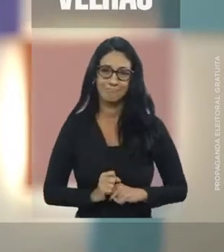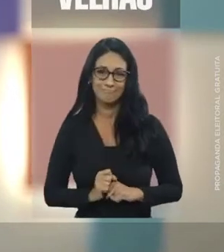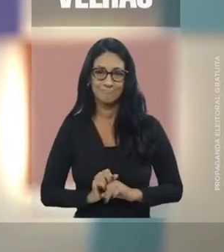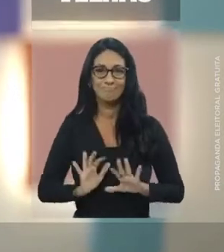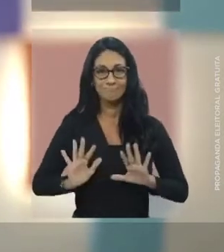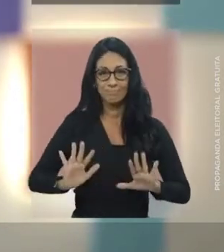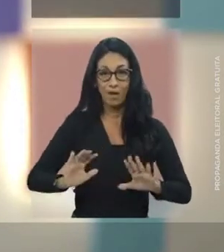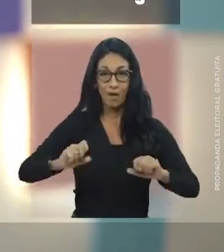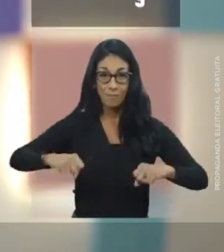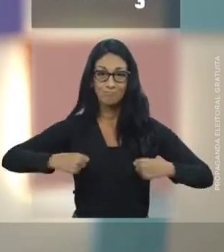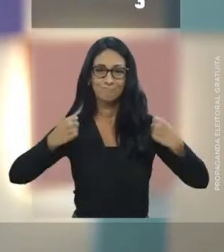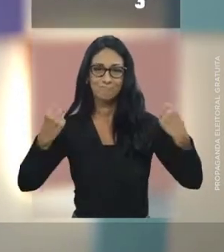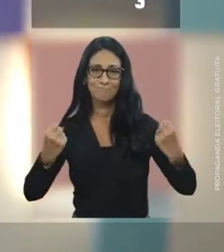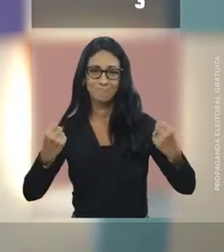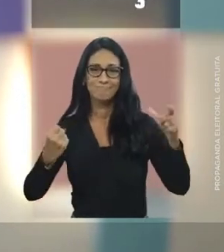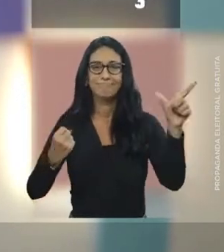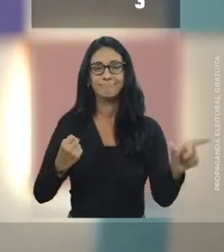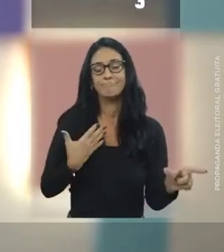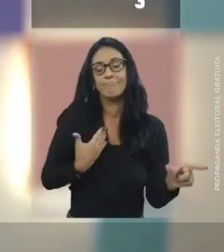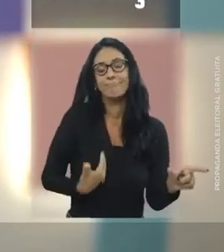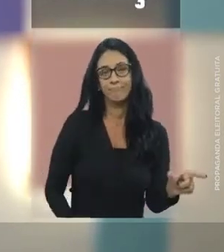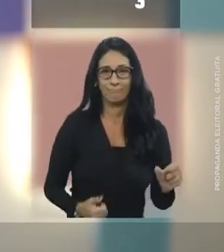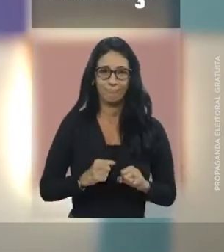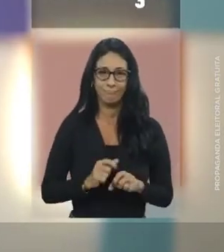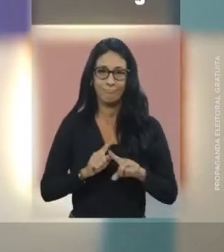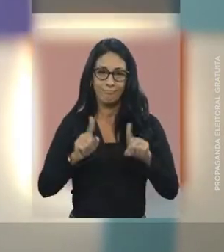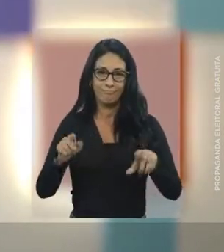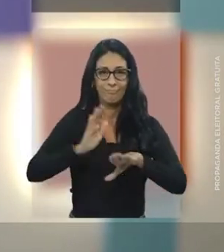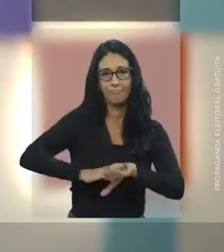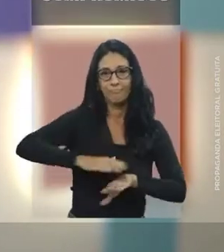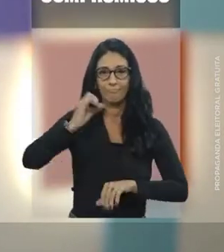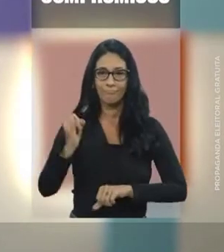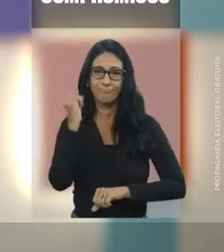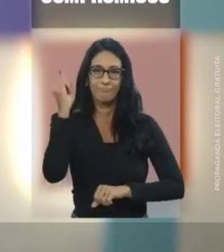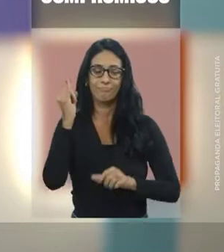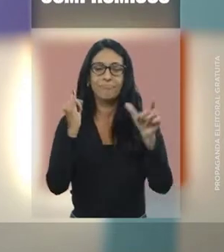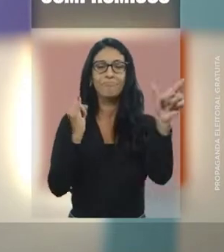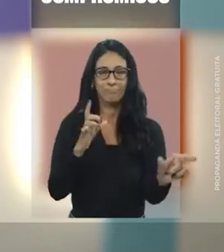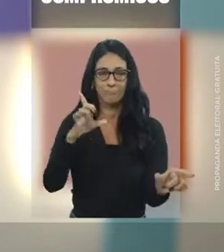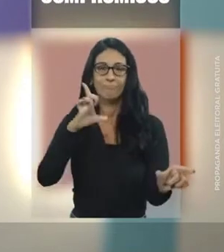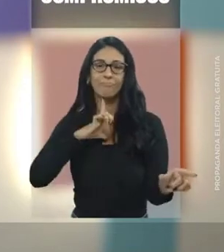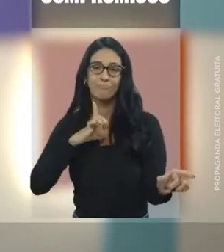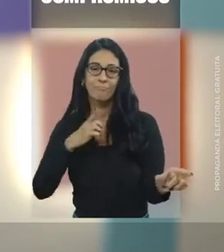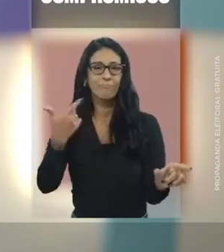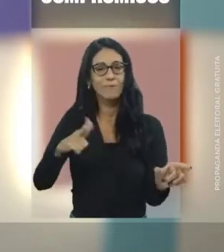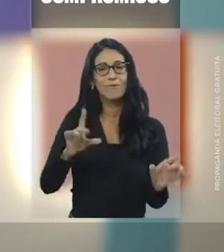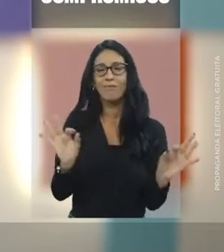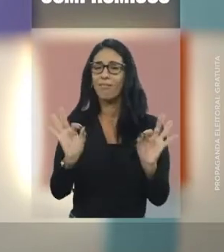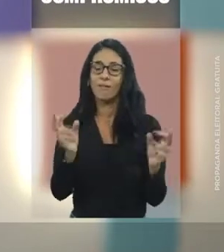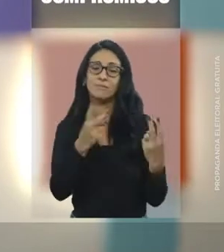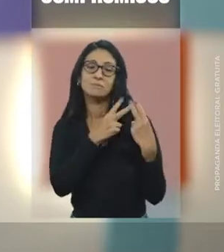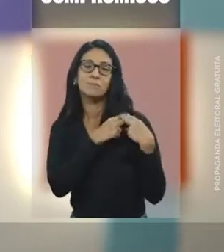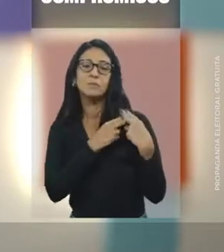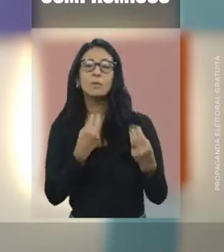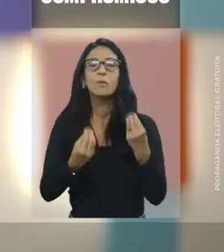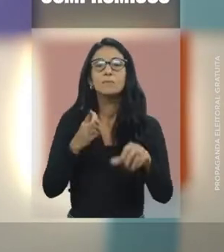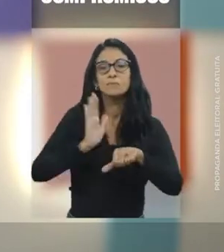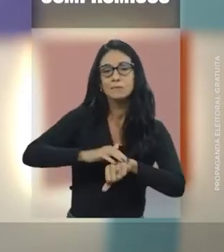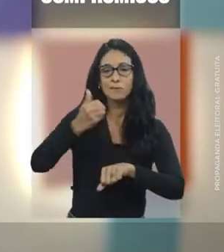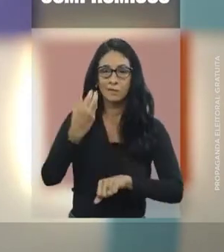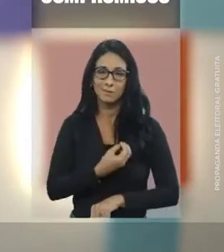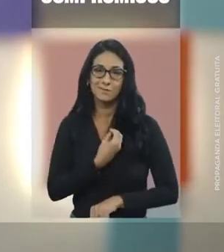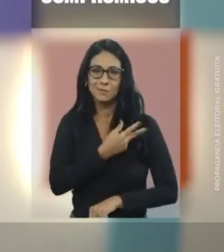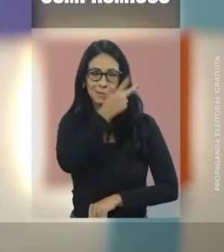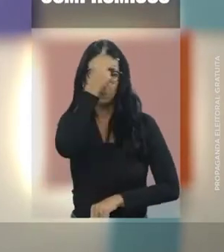velhas. Entre energia e cansaço. E, acima de tudo, entre quem tem ou não tem compromisso em melhorar a